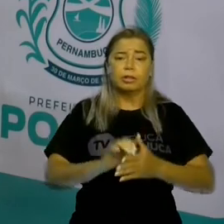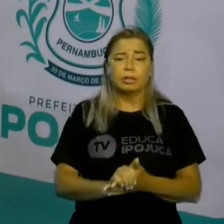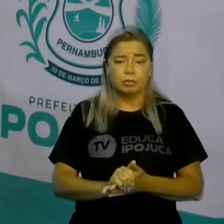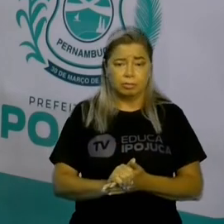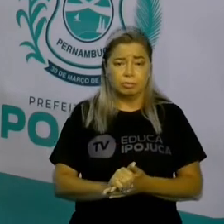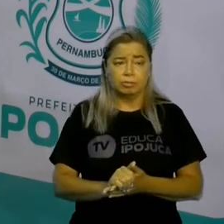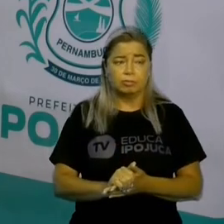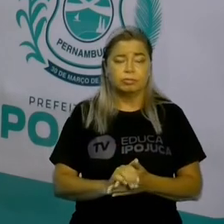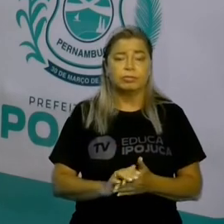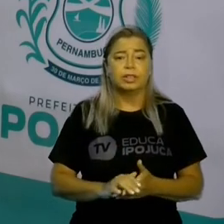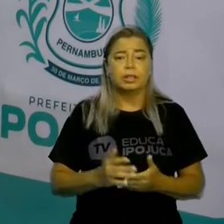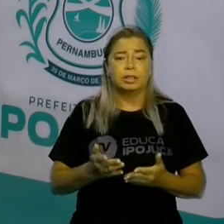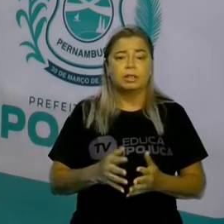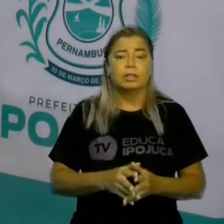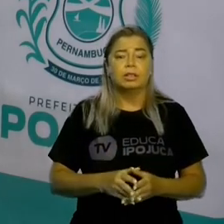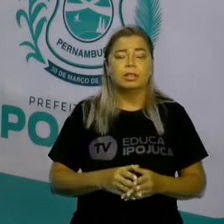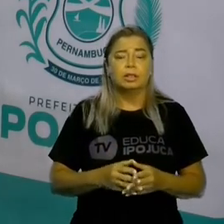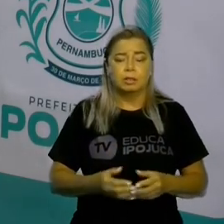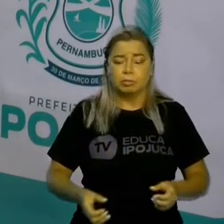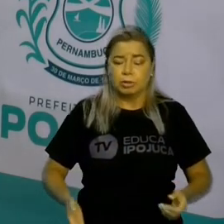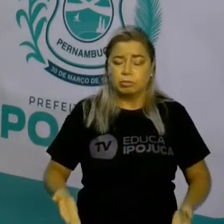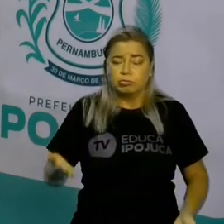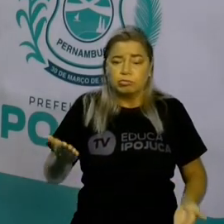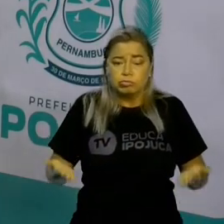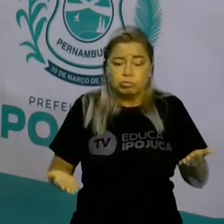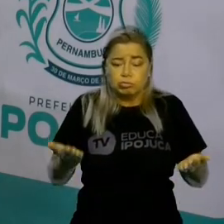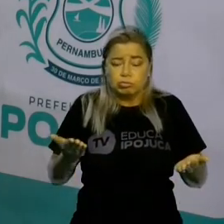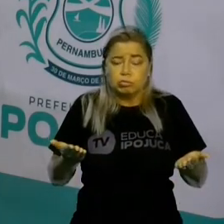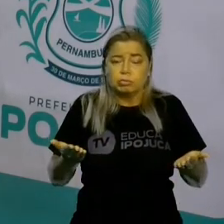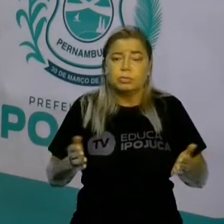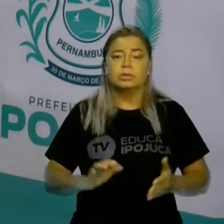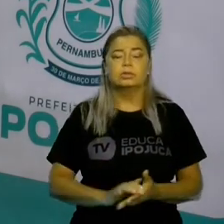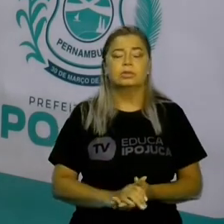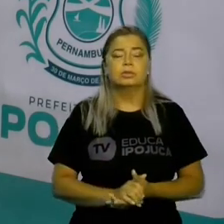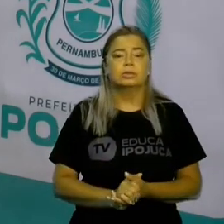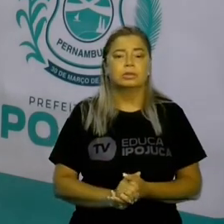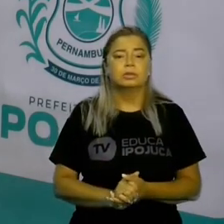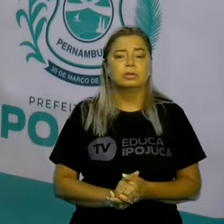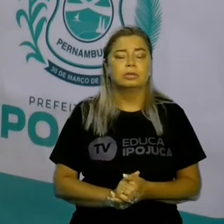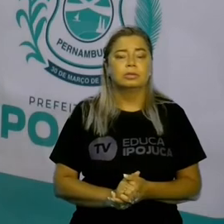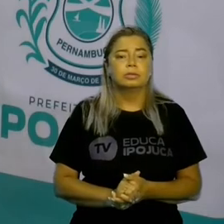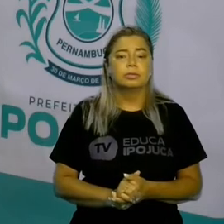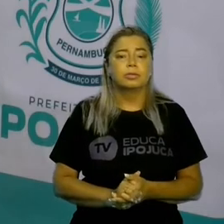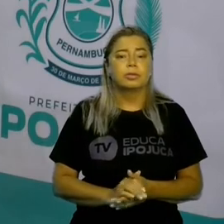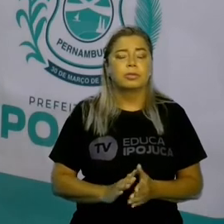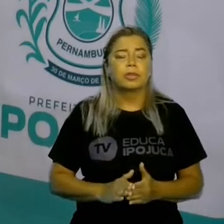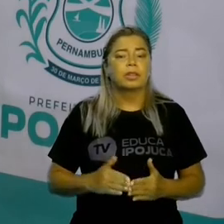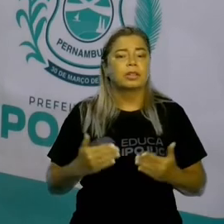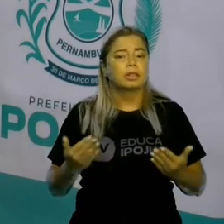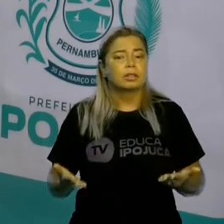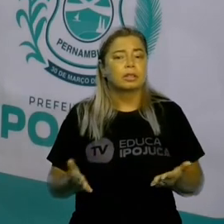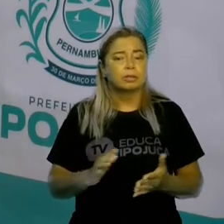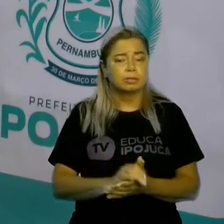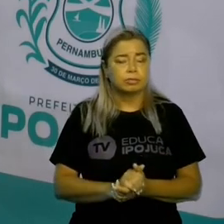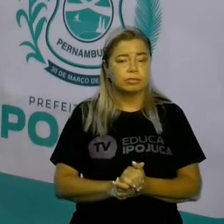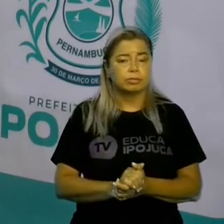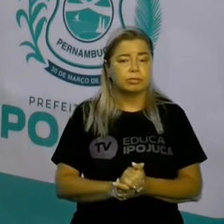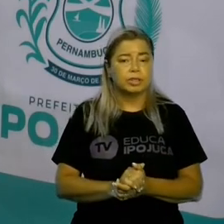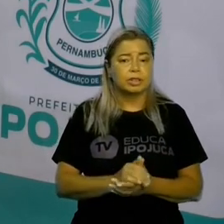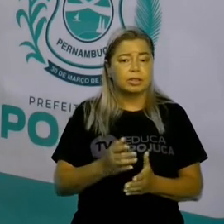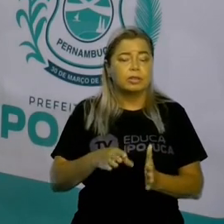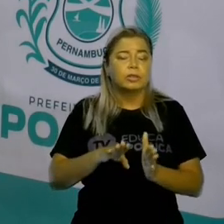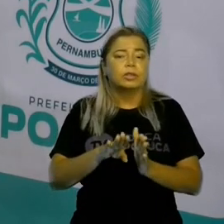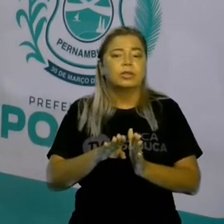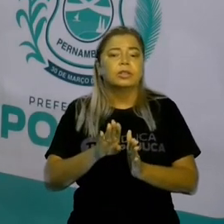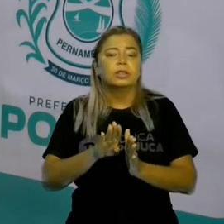que uma quantidade nova, mesmo peso aí. Então, eu vou utilizar isso para fazer o seguinte: vou tirar um número